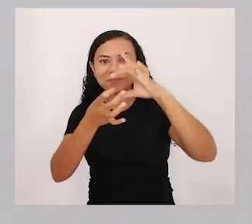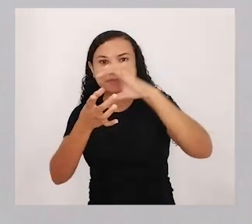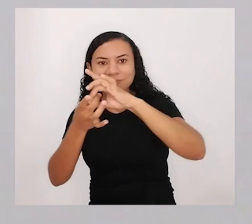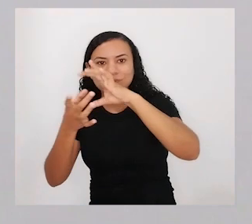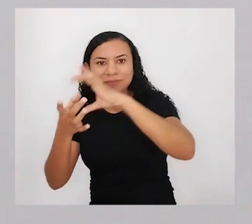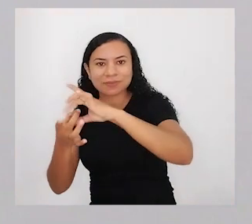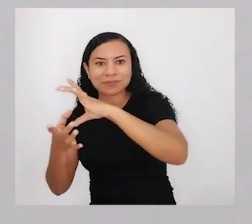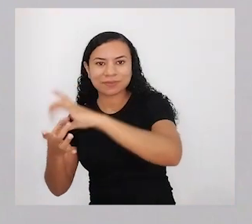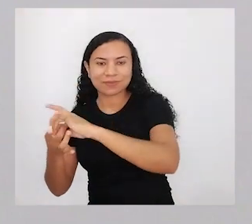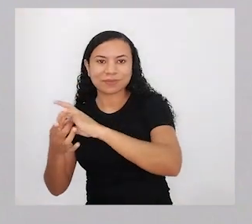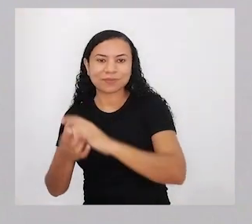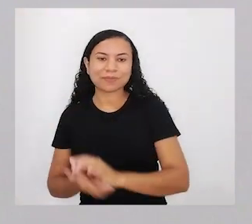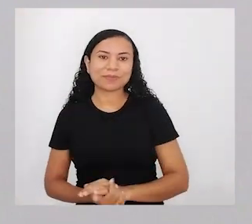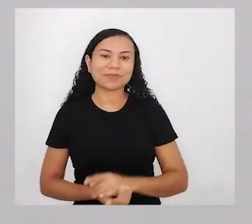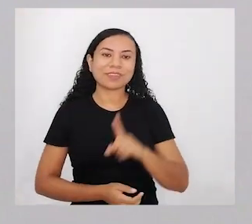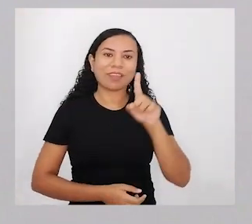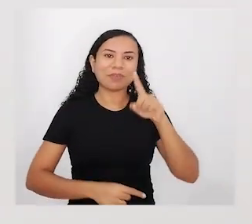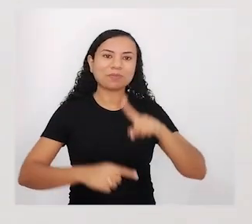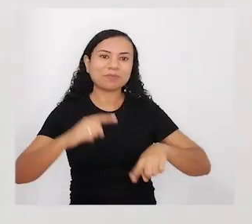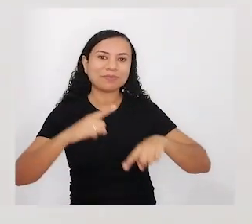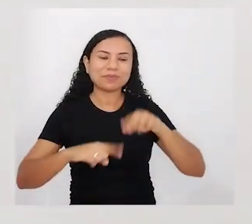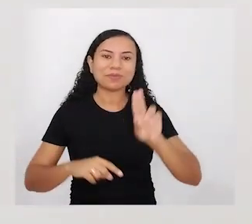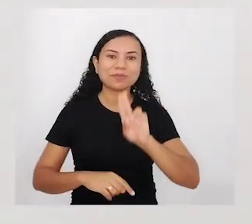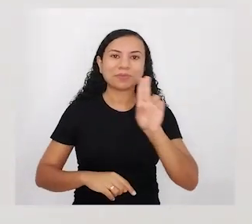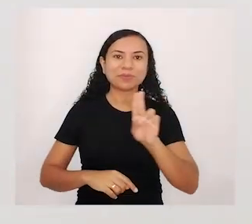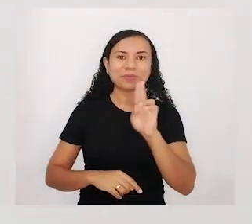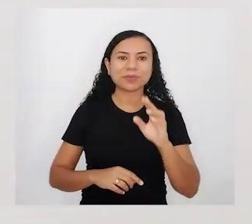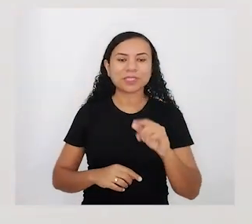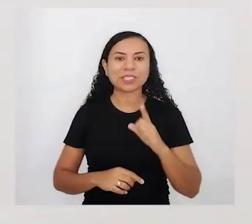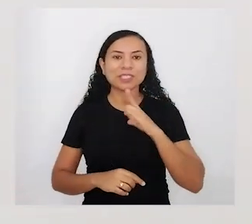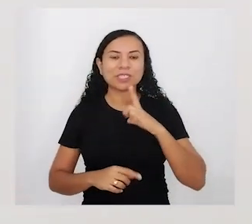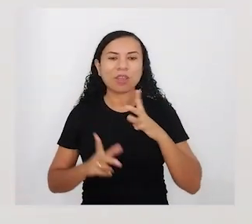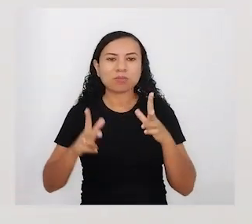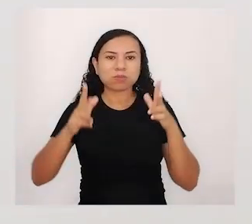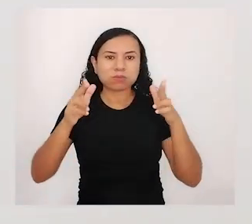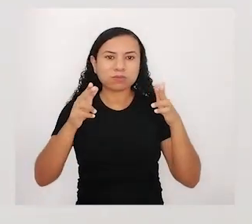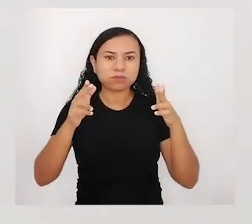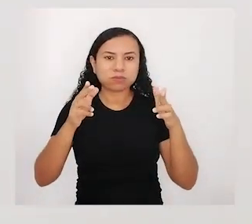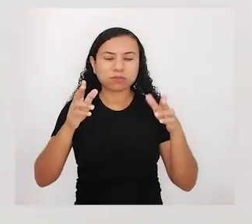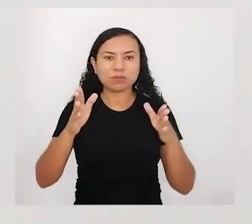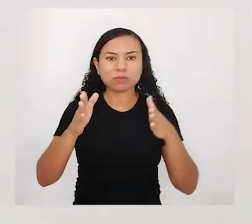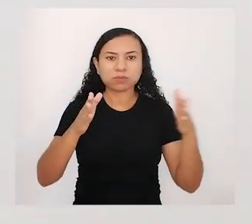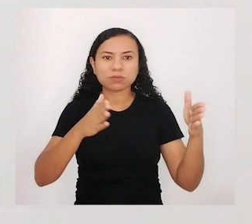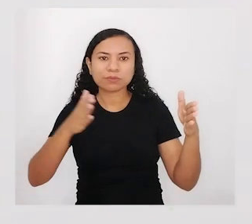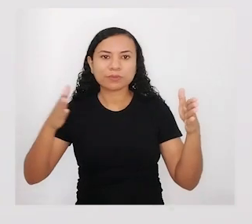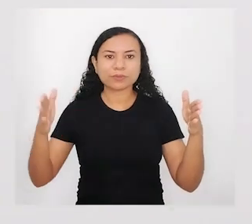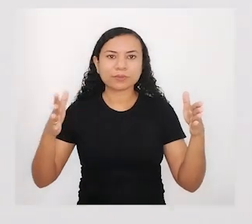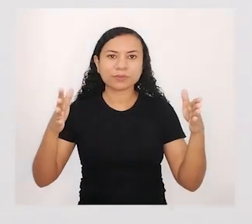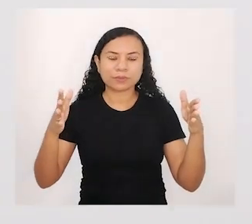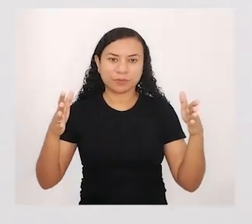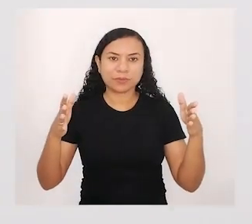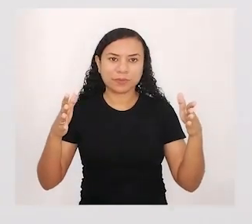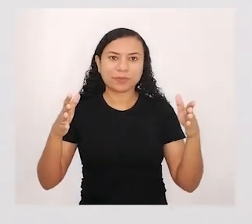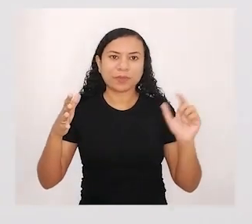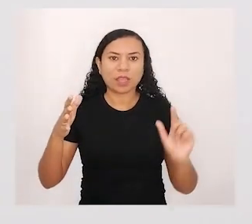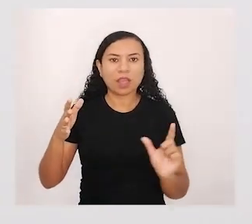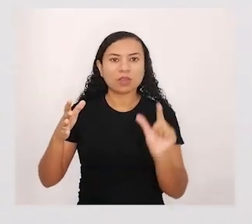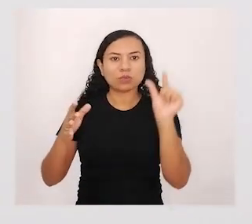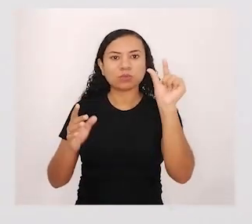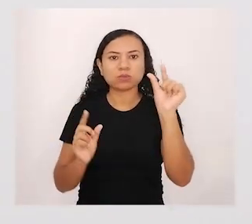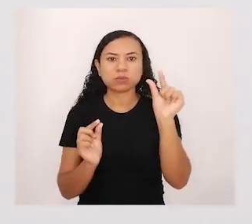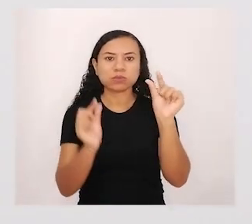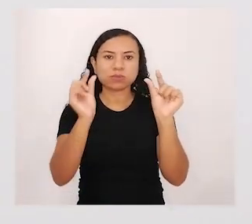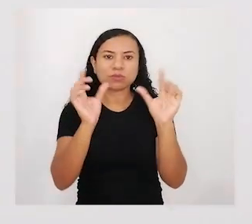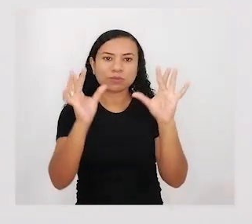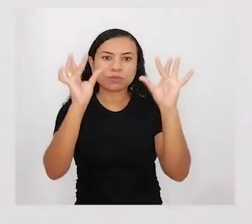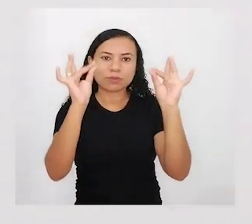de DNA. Mas na técnica de DNA recombinante, elas vão colar os pedaços que foram cortados com as enzimas de restrição. Esses